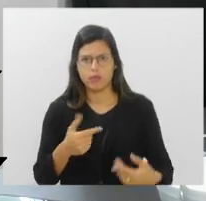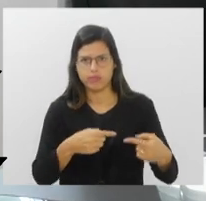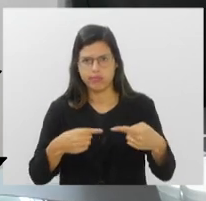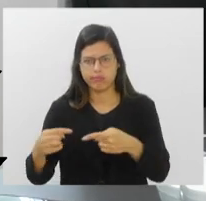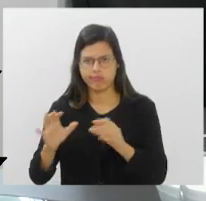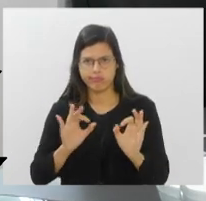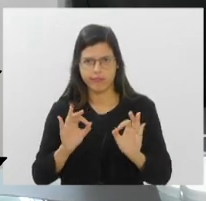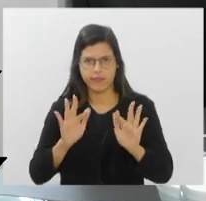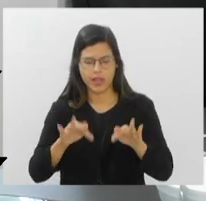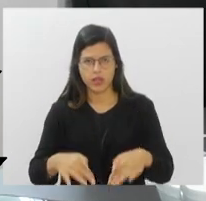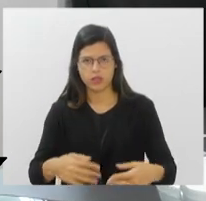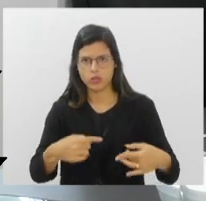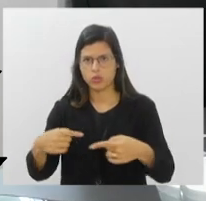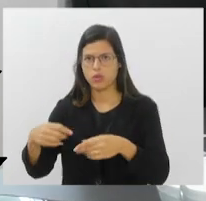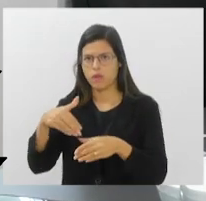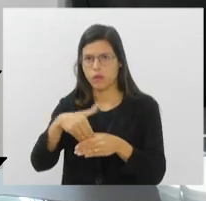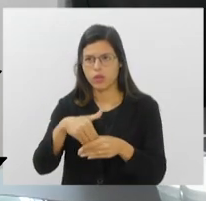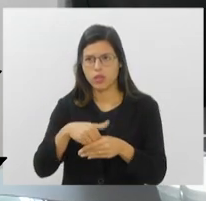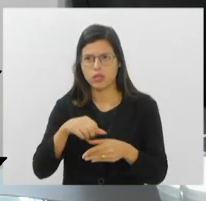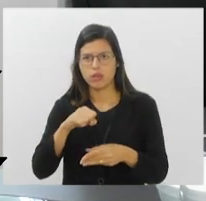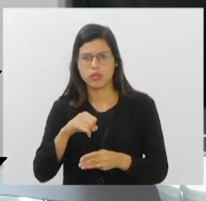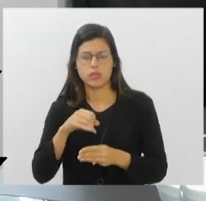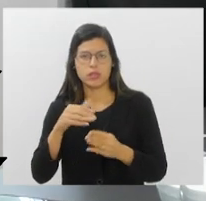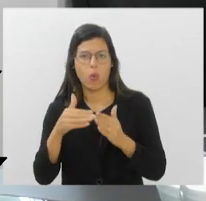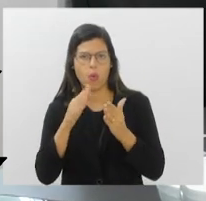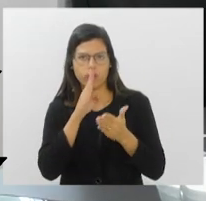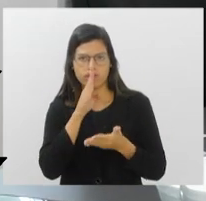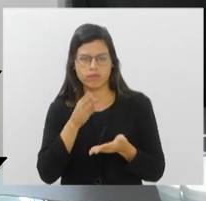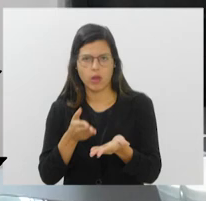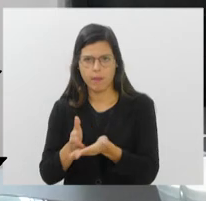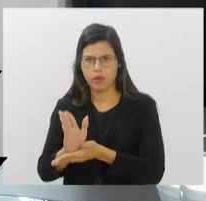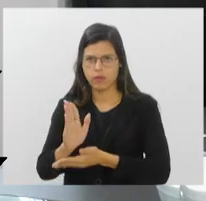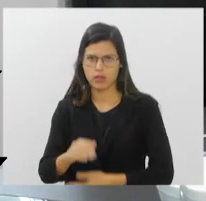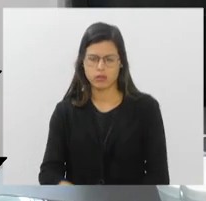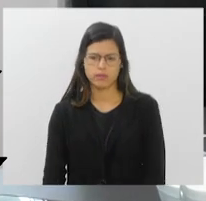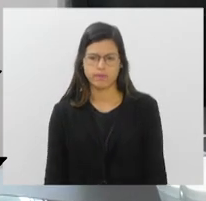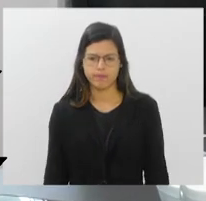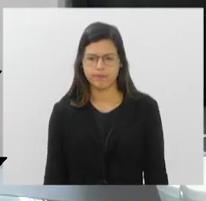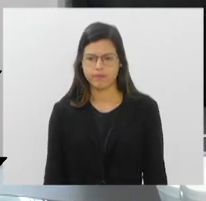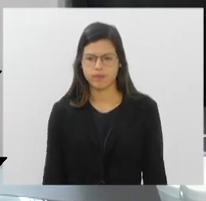a discussão, em votação. Os senhores que aprovam permaneçam como estão, aprovado.